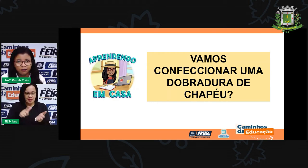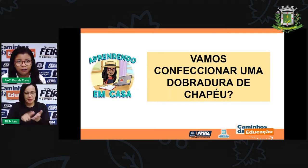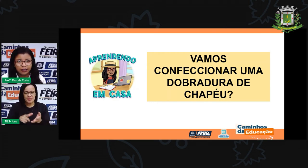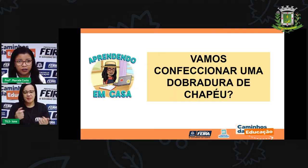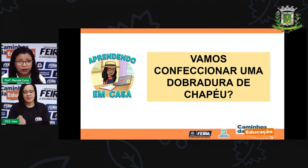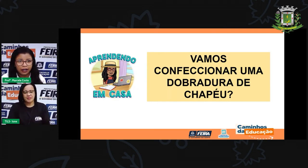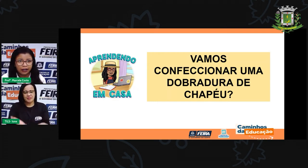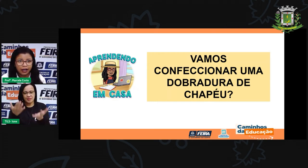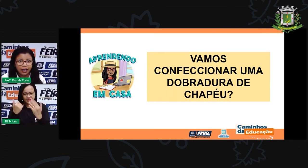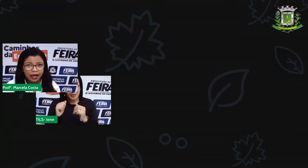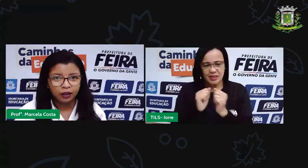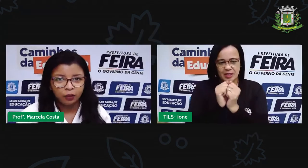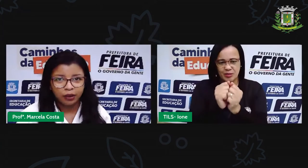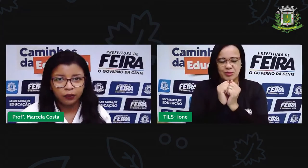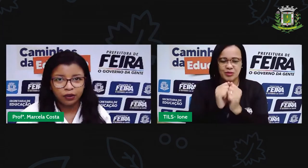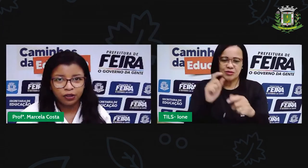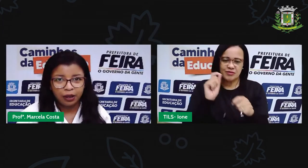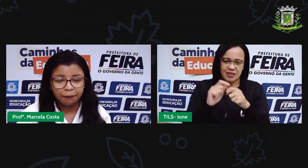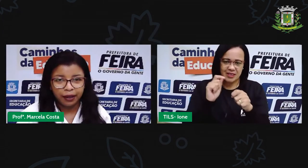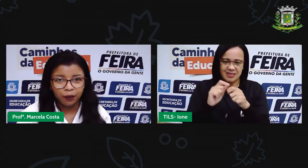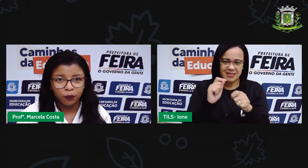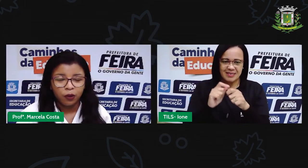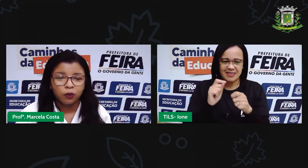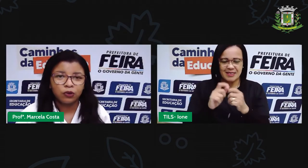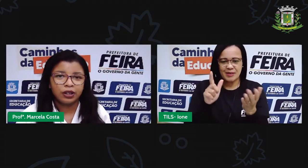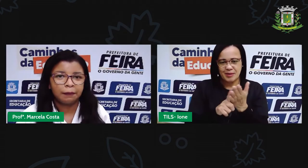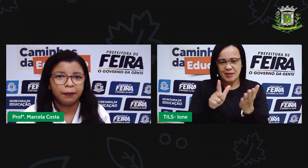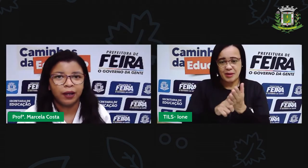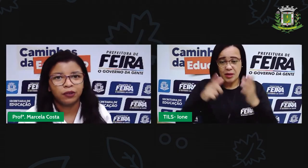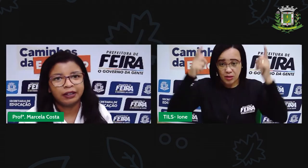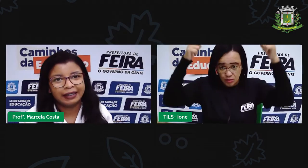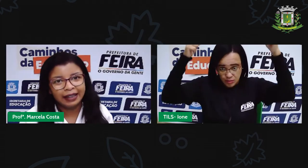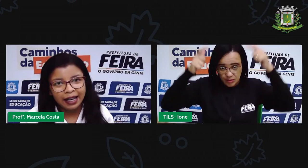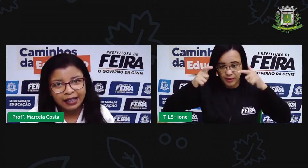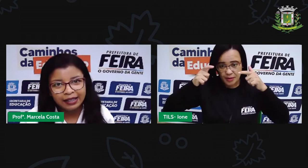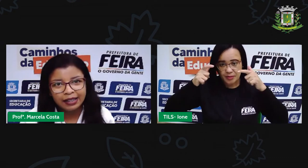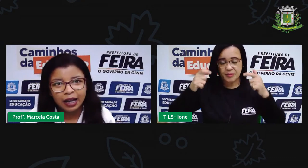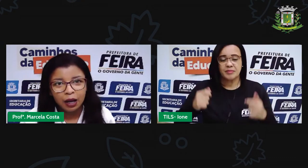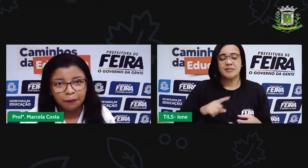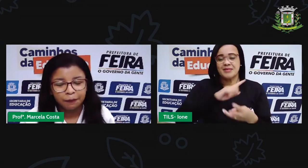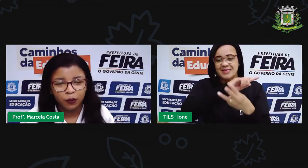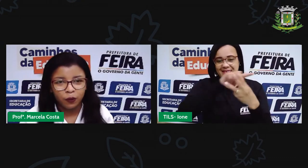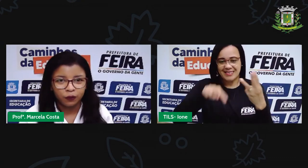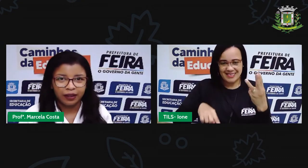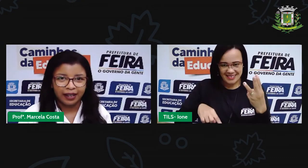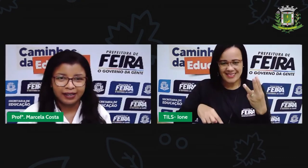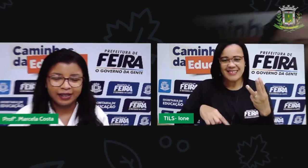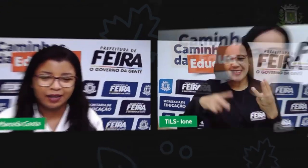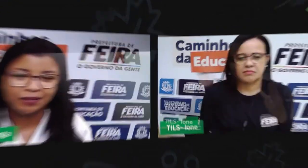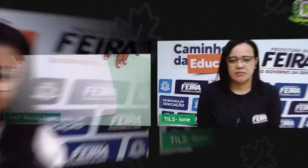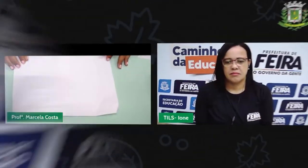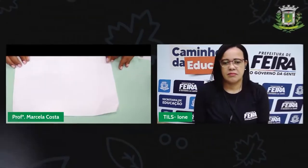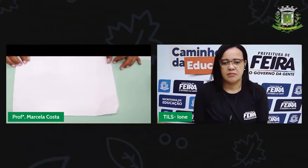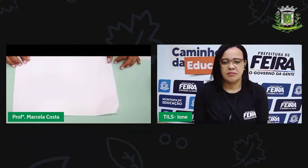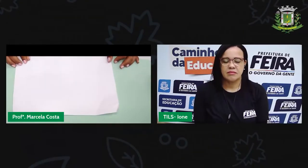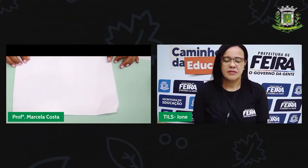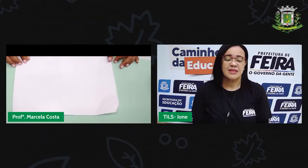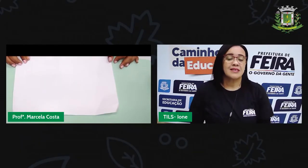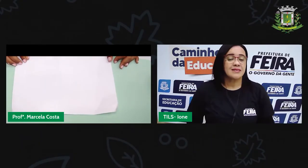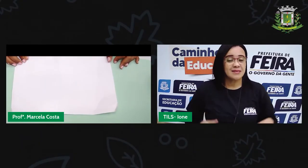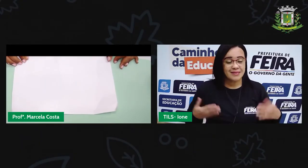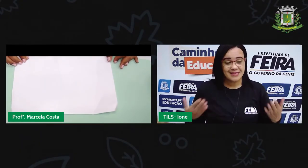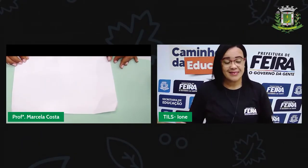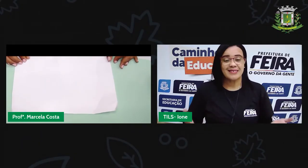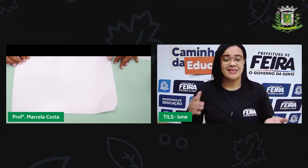confeccionar a dobradura do chapéu o chapéu de três pontas então